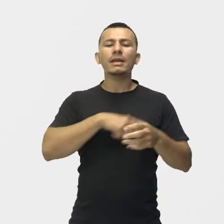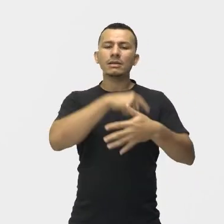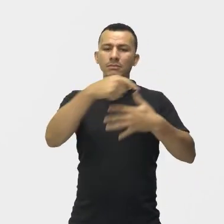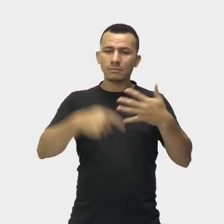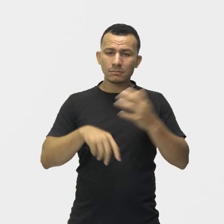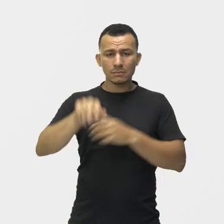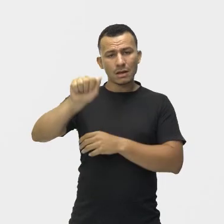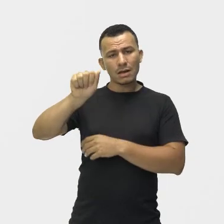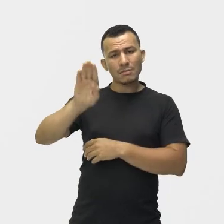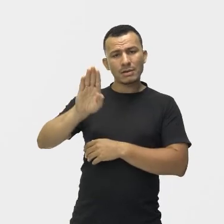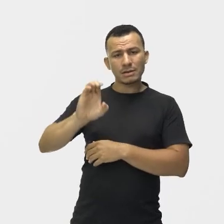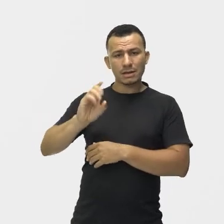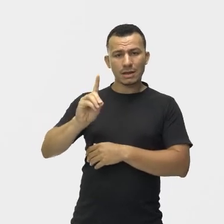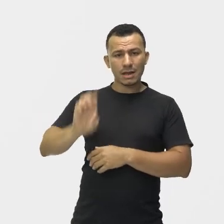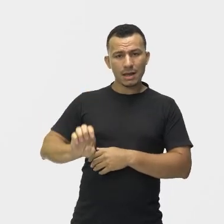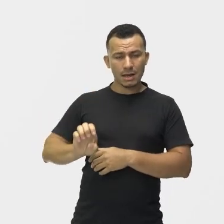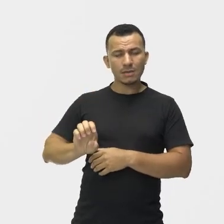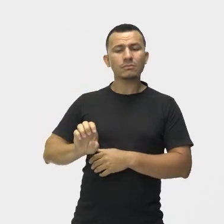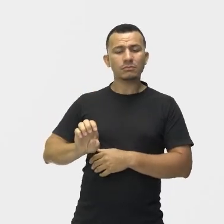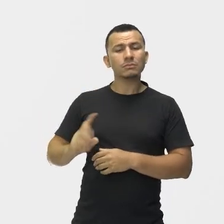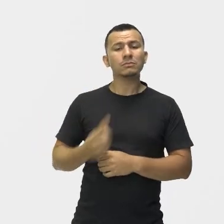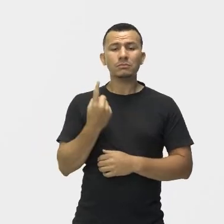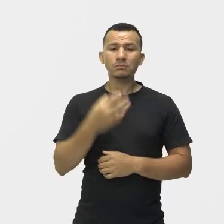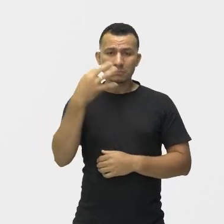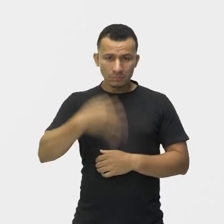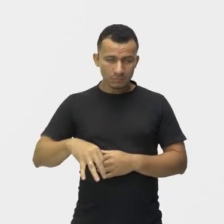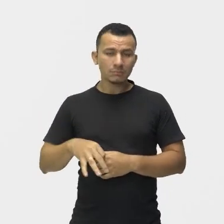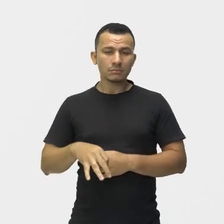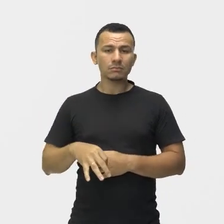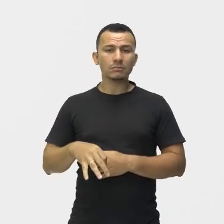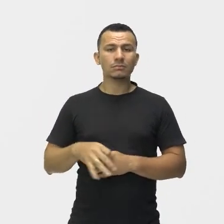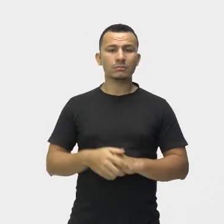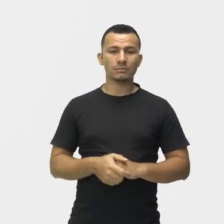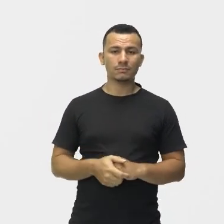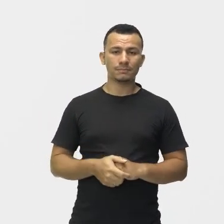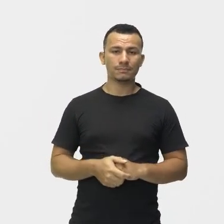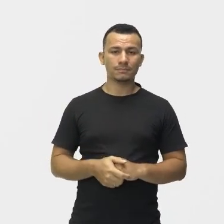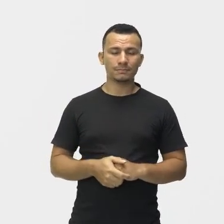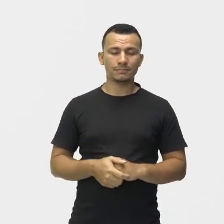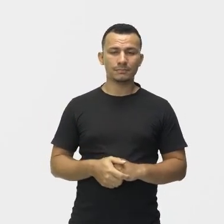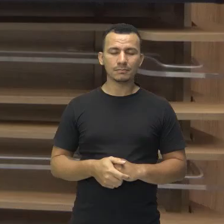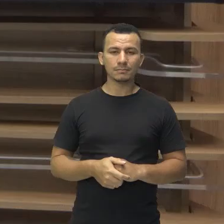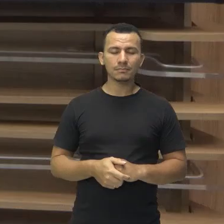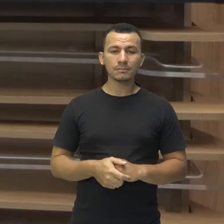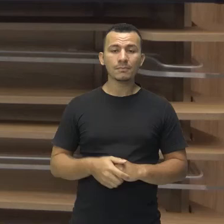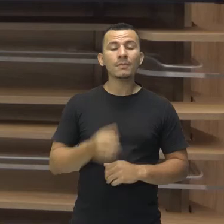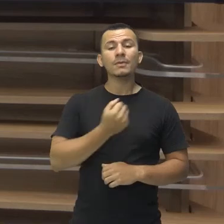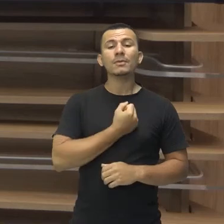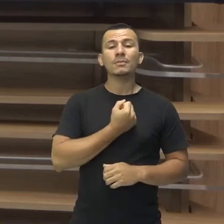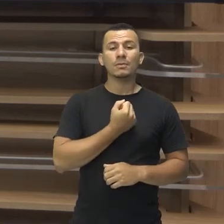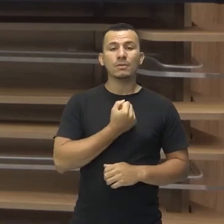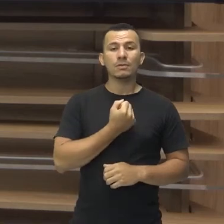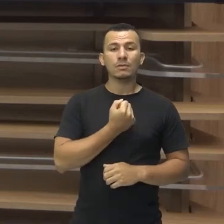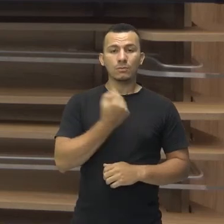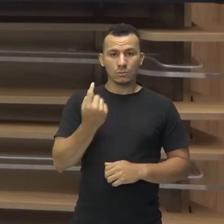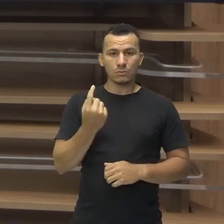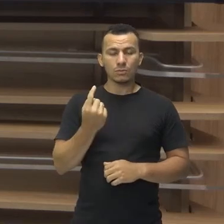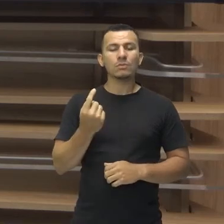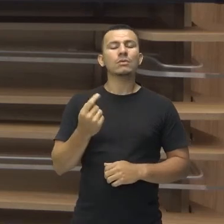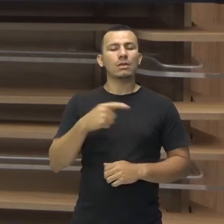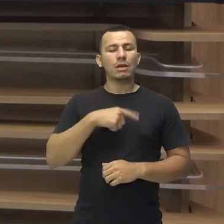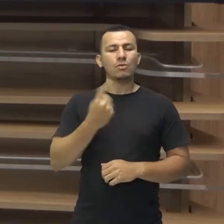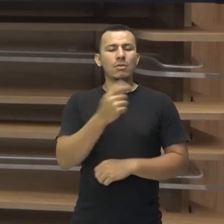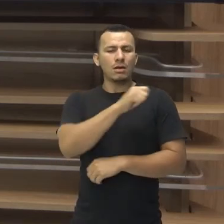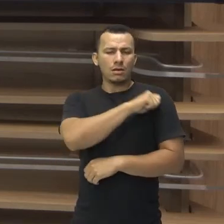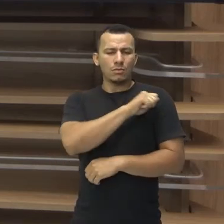alternativas falando sobre essas estruturas e uma delas está certa. E aí, segundo a nossa aluna Maria Arruda, a